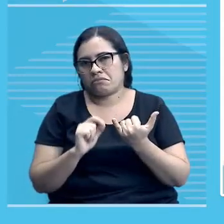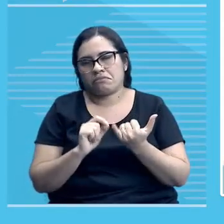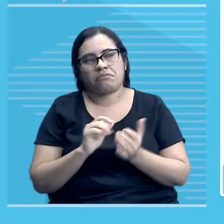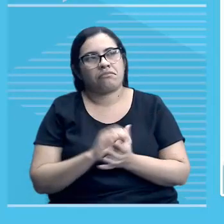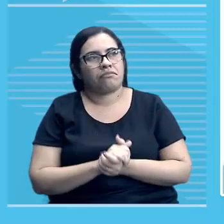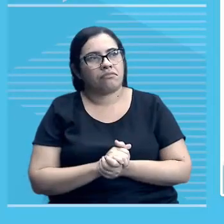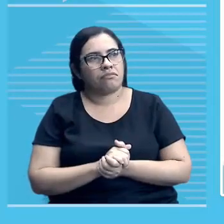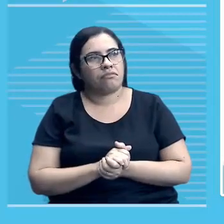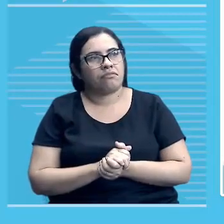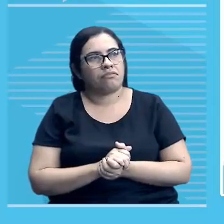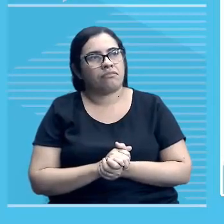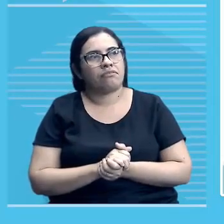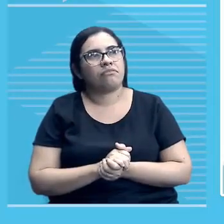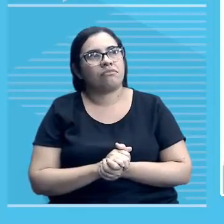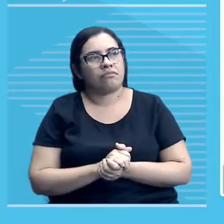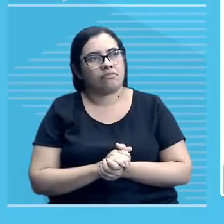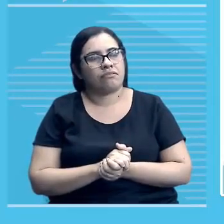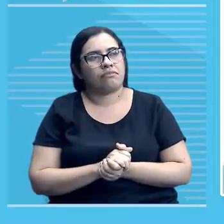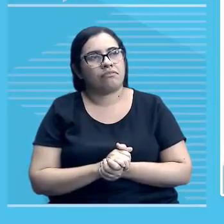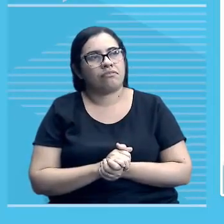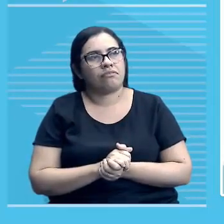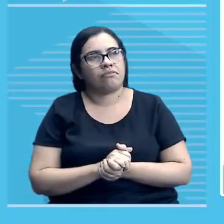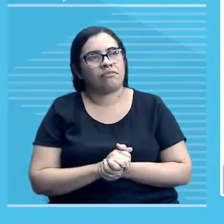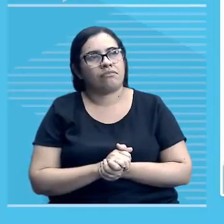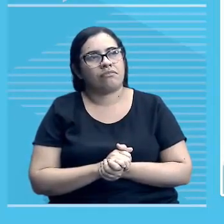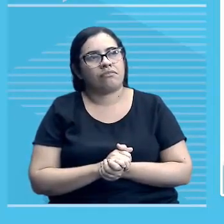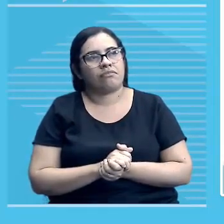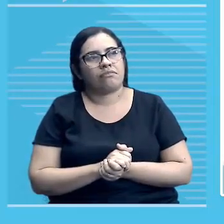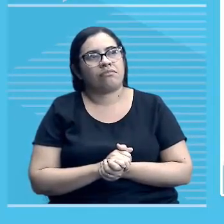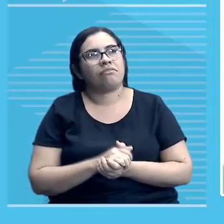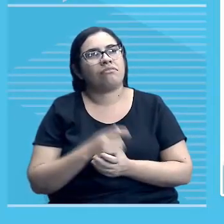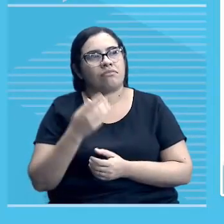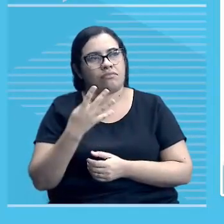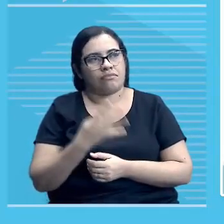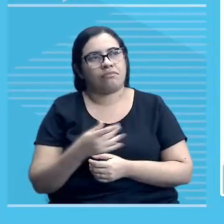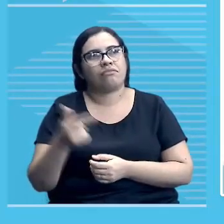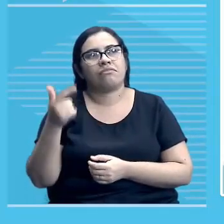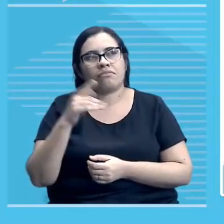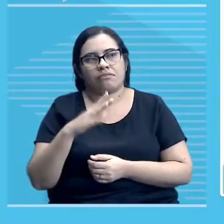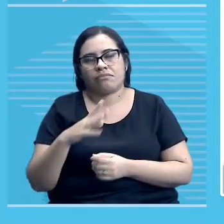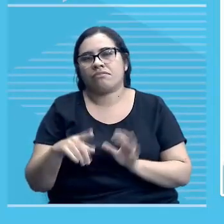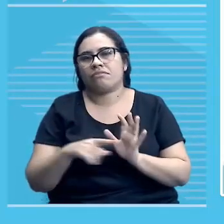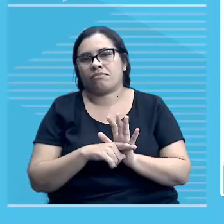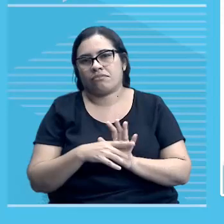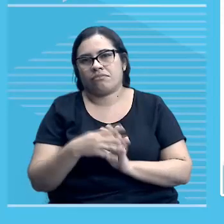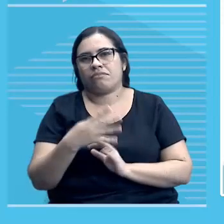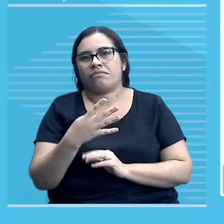É B ao quadrado menos 4AC.